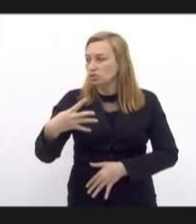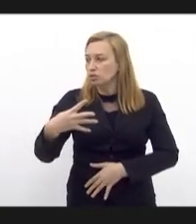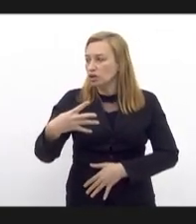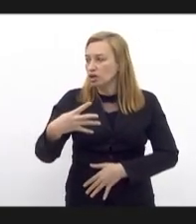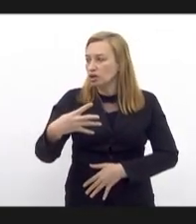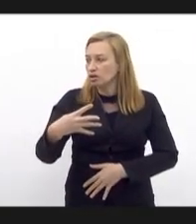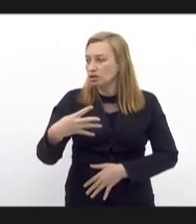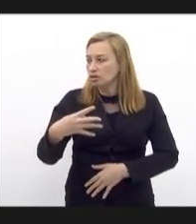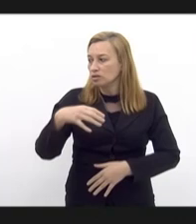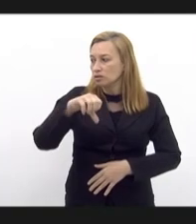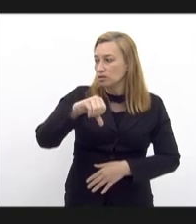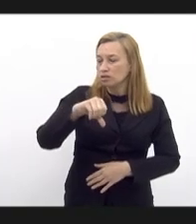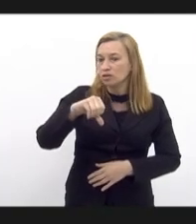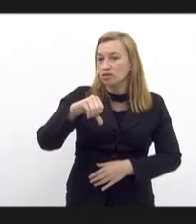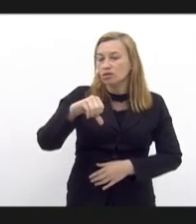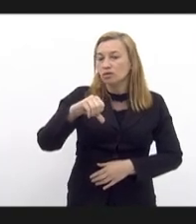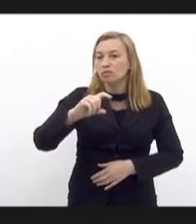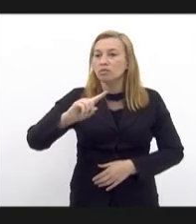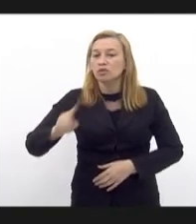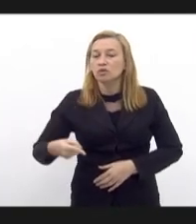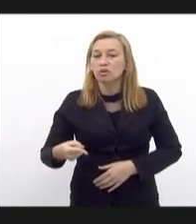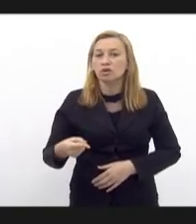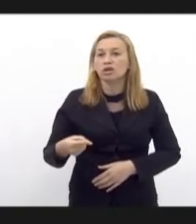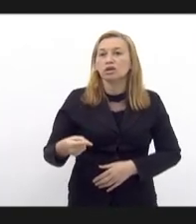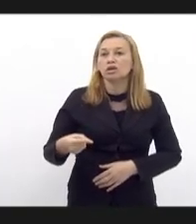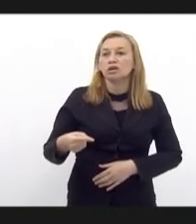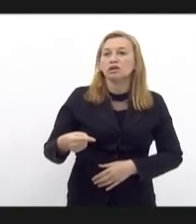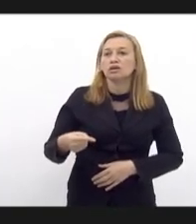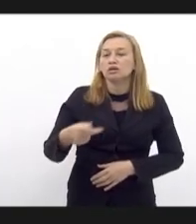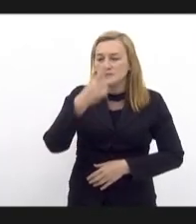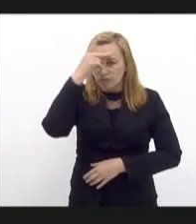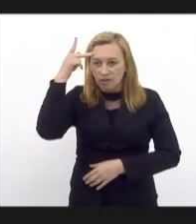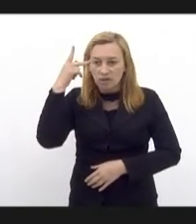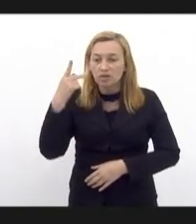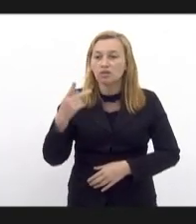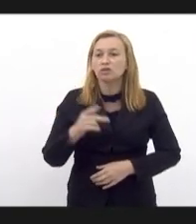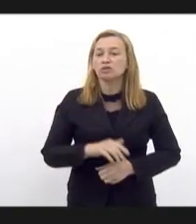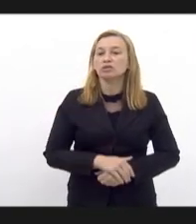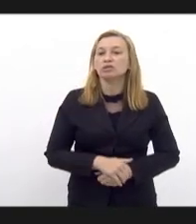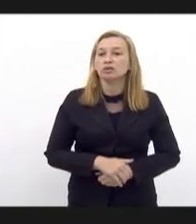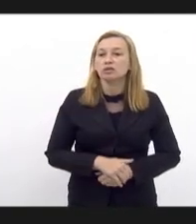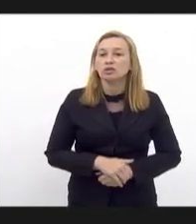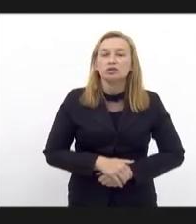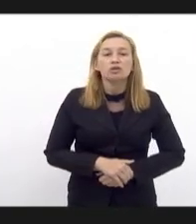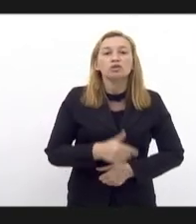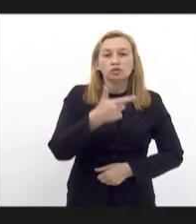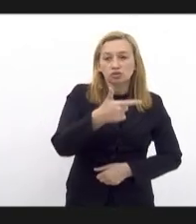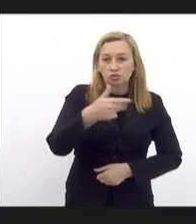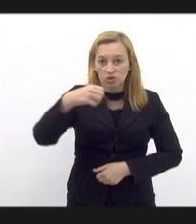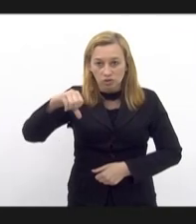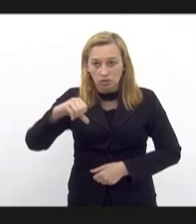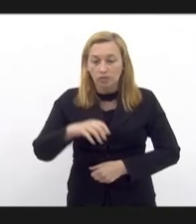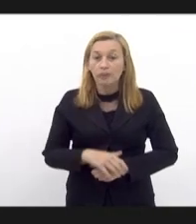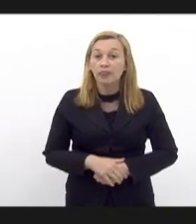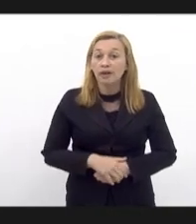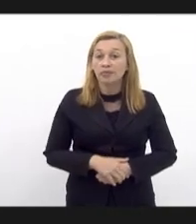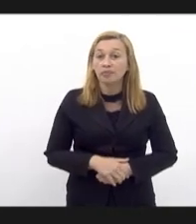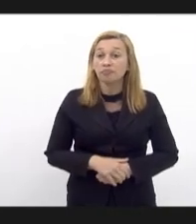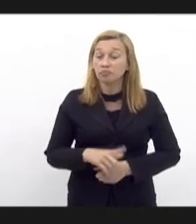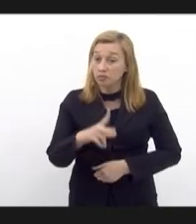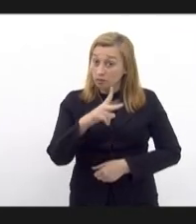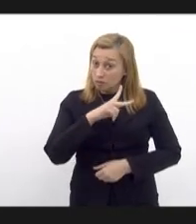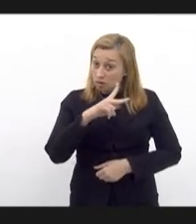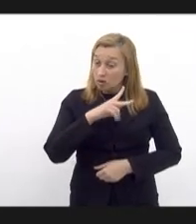de passageiros ano, bem como no pico do ocorrido nos fins de 2019. Neste